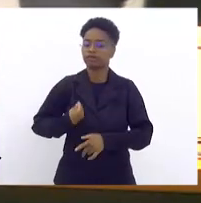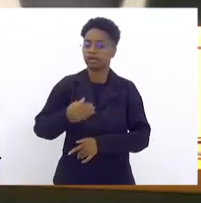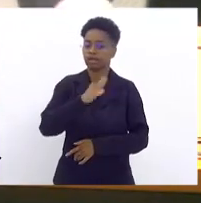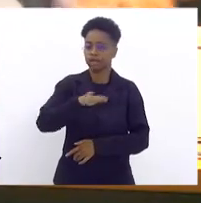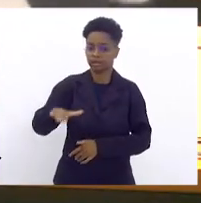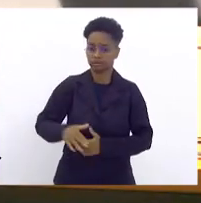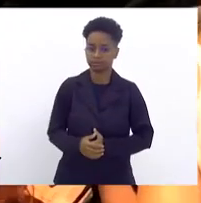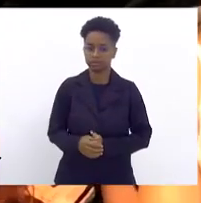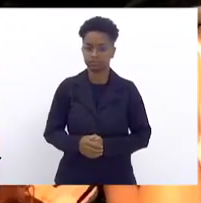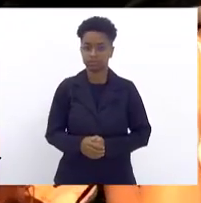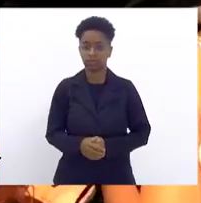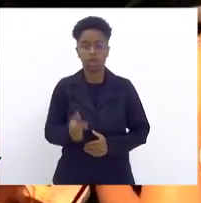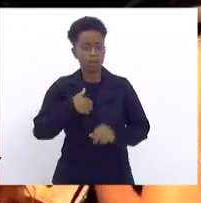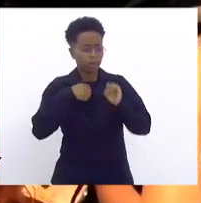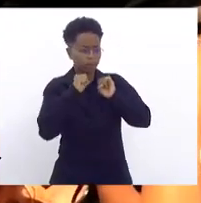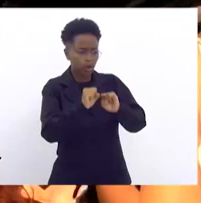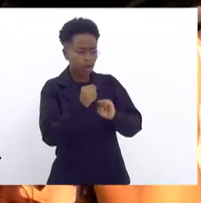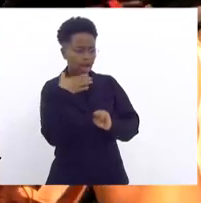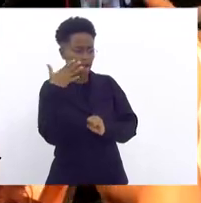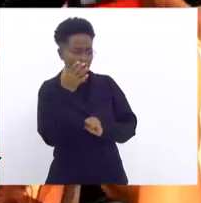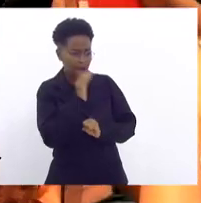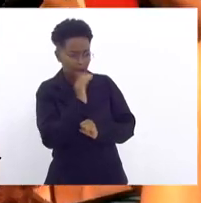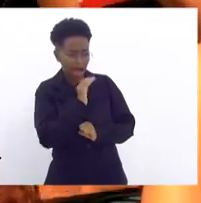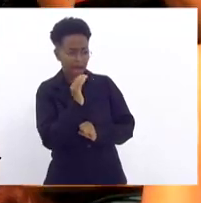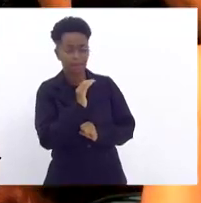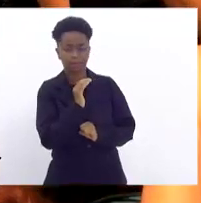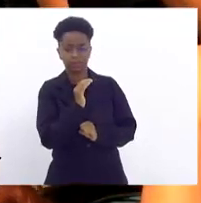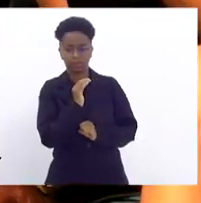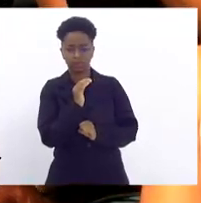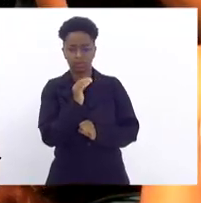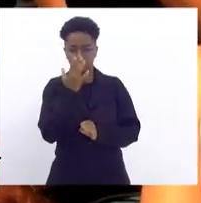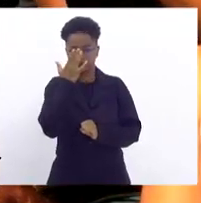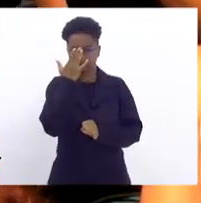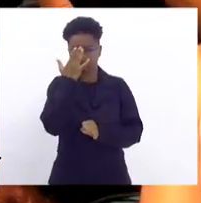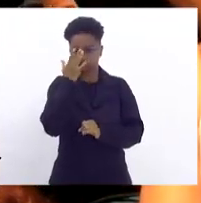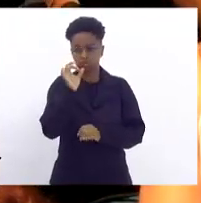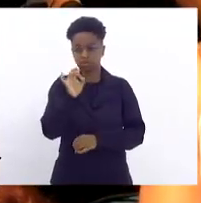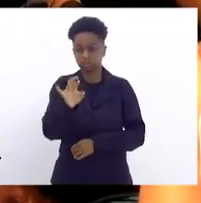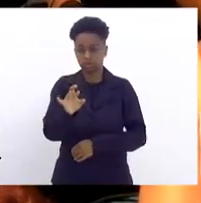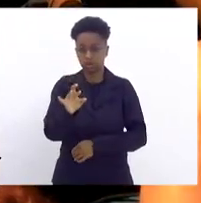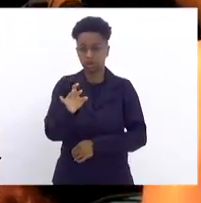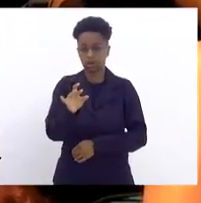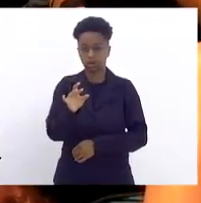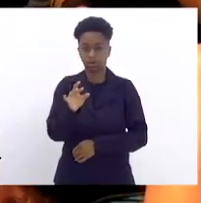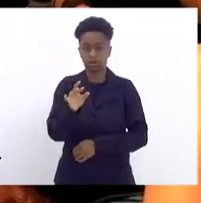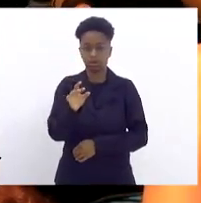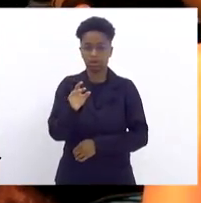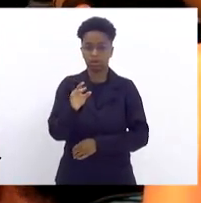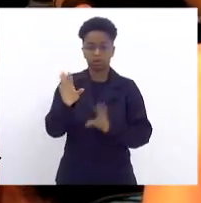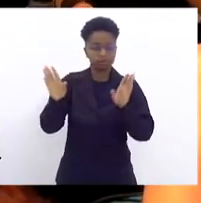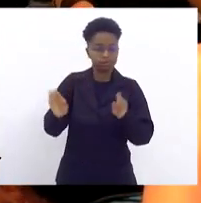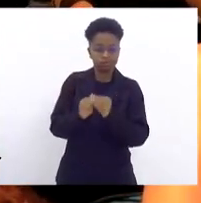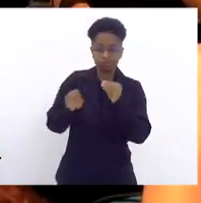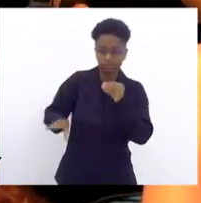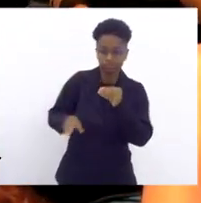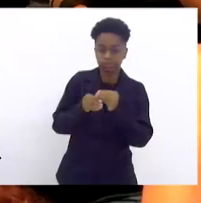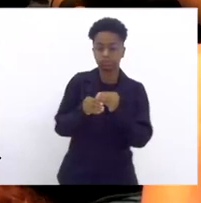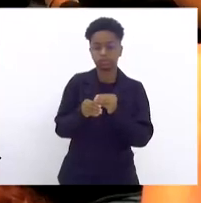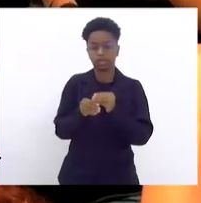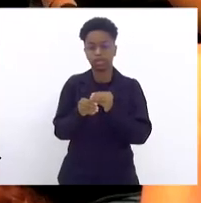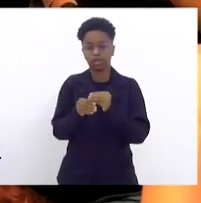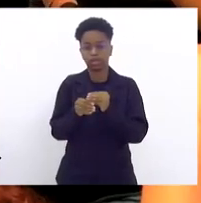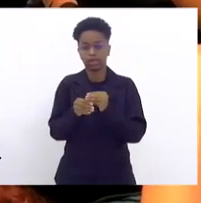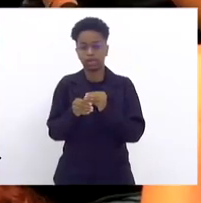posso dar uma palavrinha aqui rápido só para completar o nome da nossa pequena deixar ela